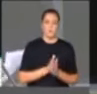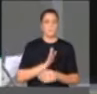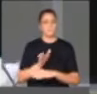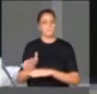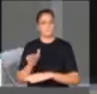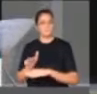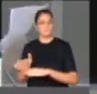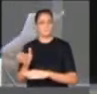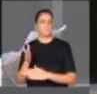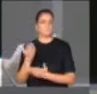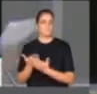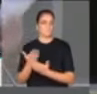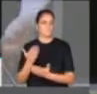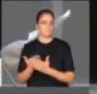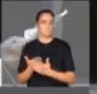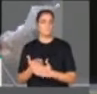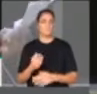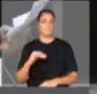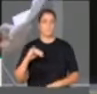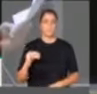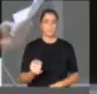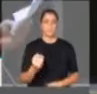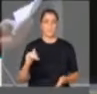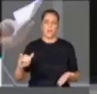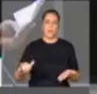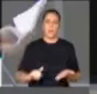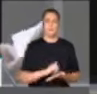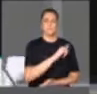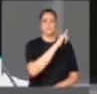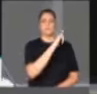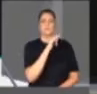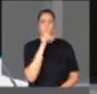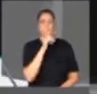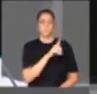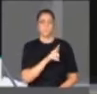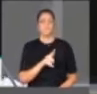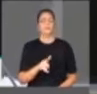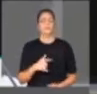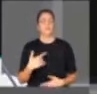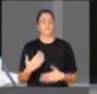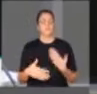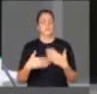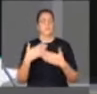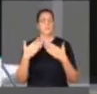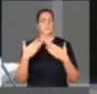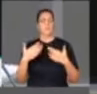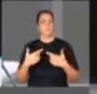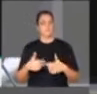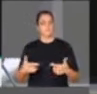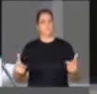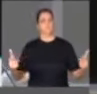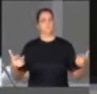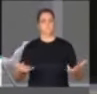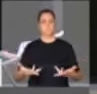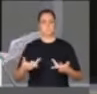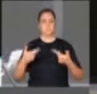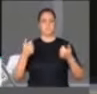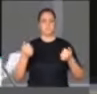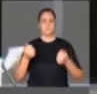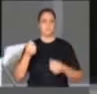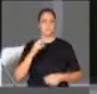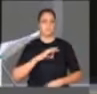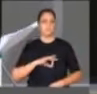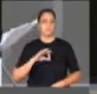de avião. O Brasil cresceu, desenvolveu e, ao mesmo tempo, distribuiu renda. Esse